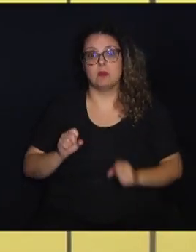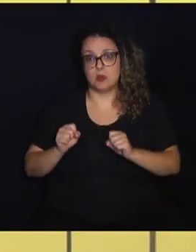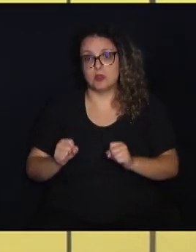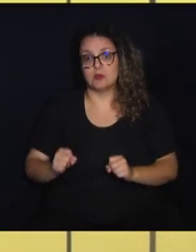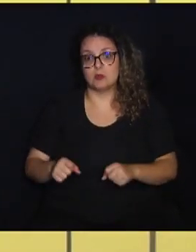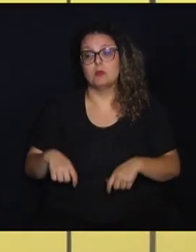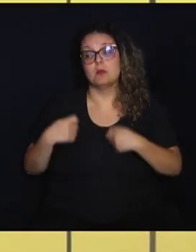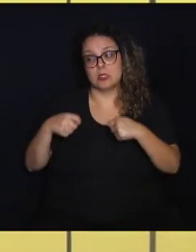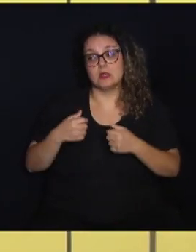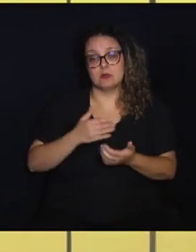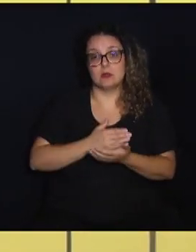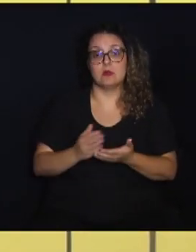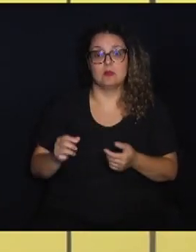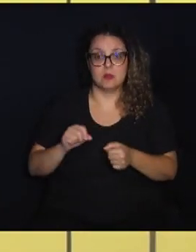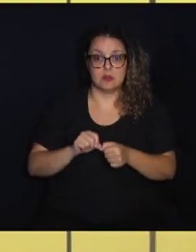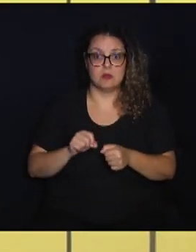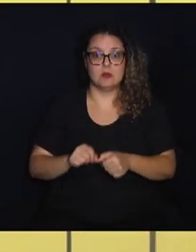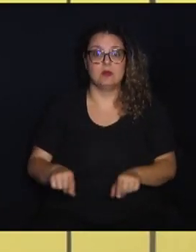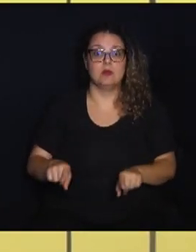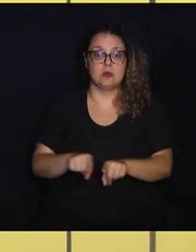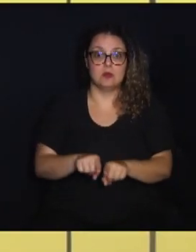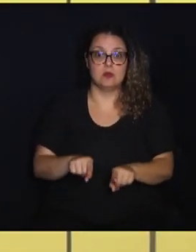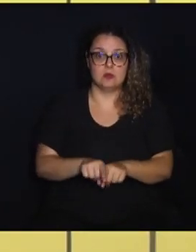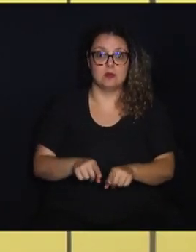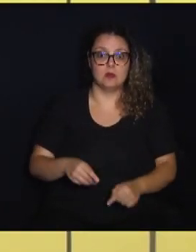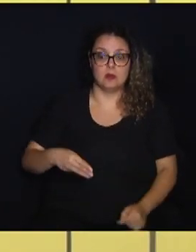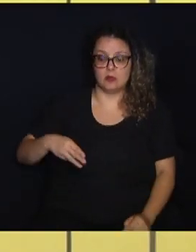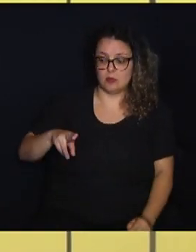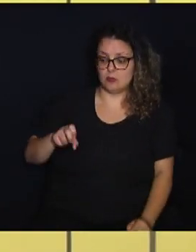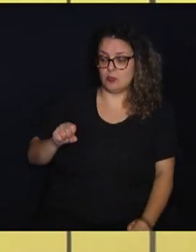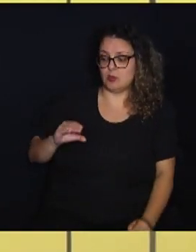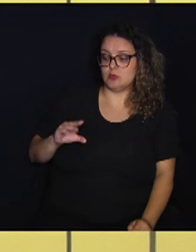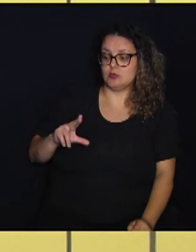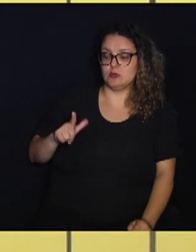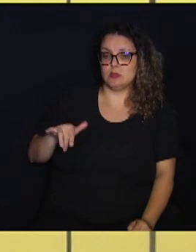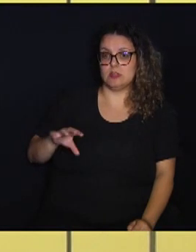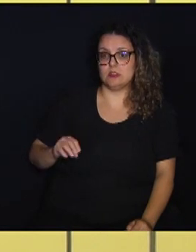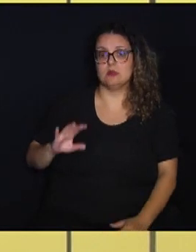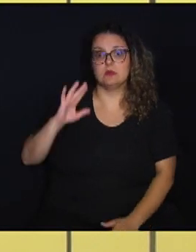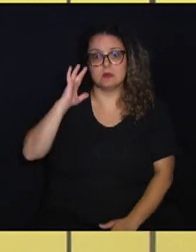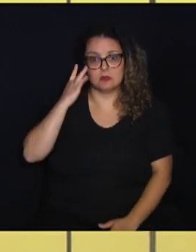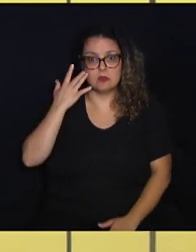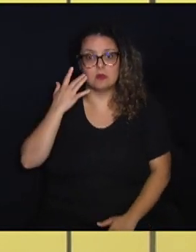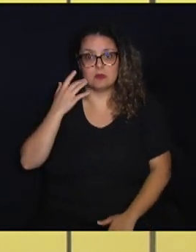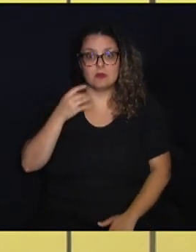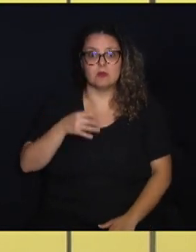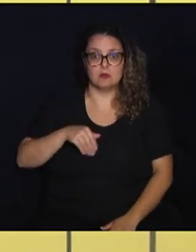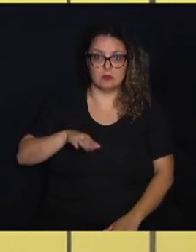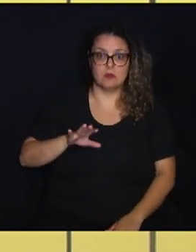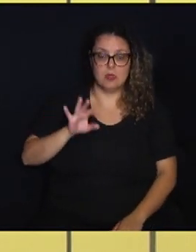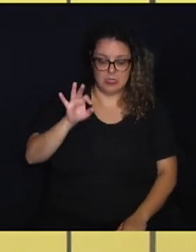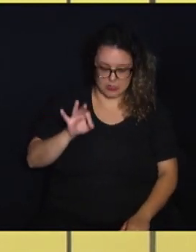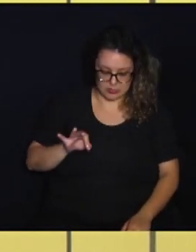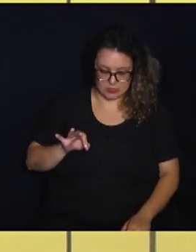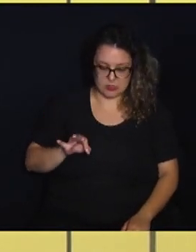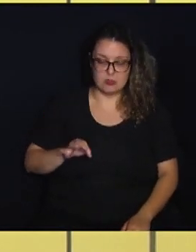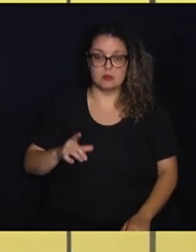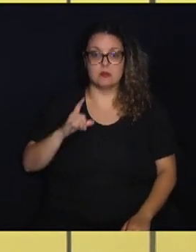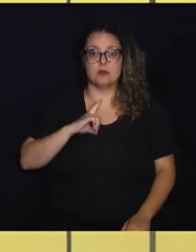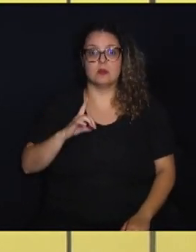começar a fazer. Inclusive a musculação hoje, eu acho que seria o mais ideal. Até para ele ter sua